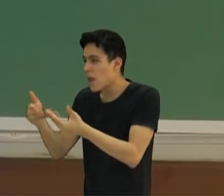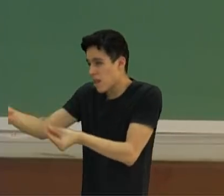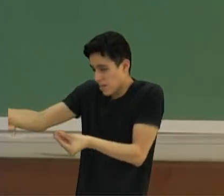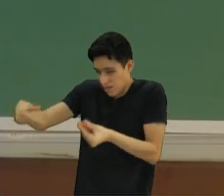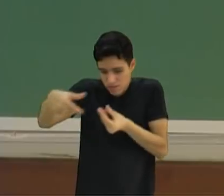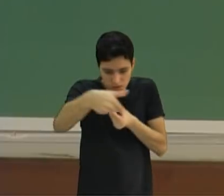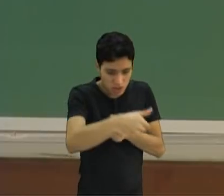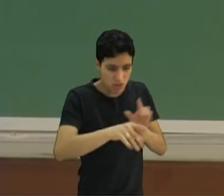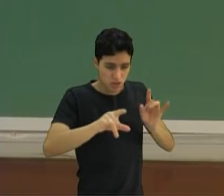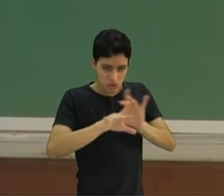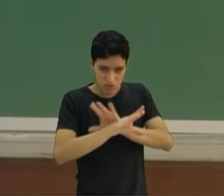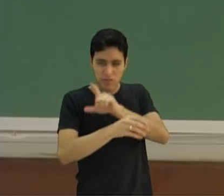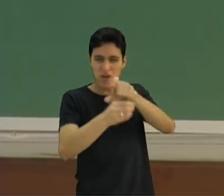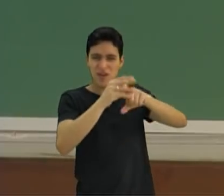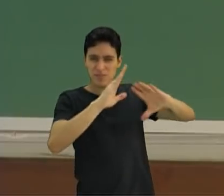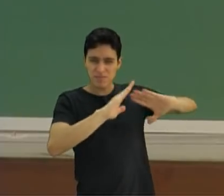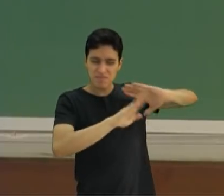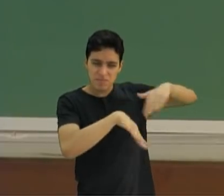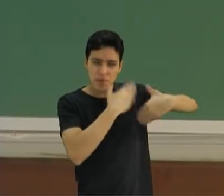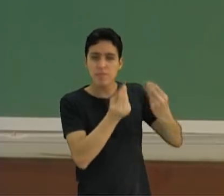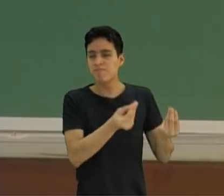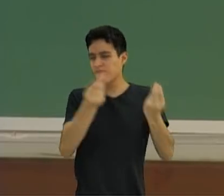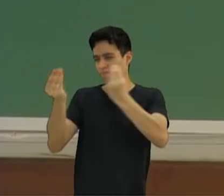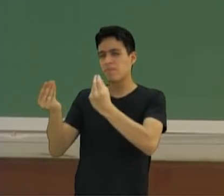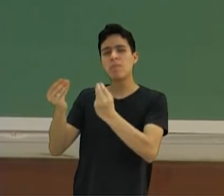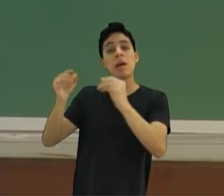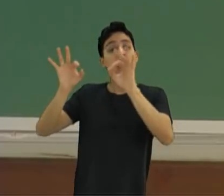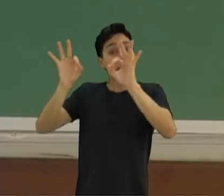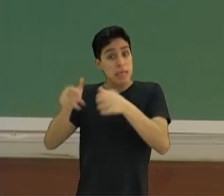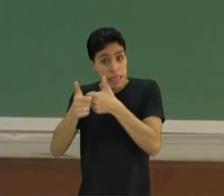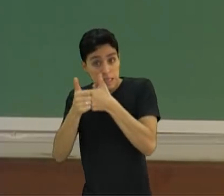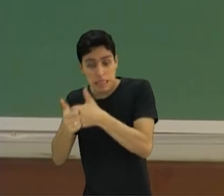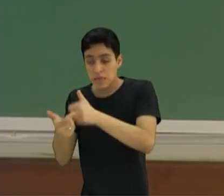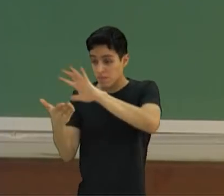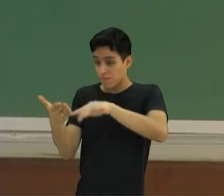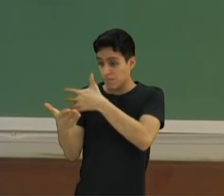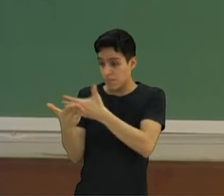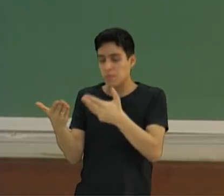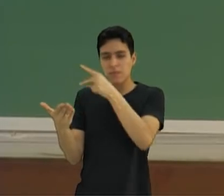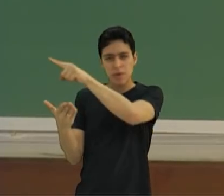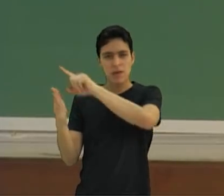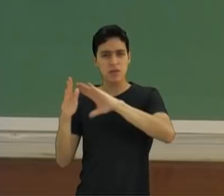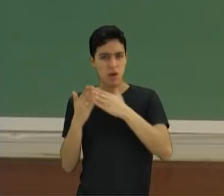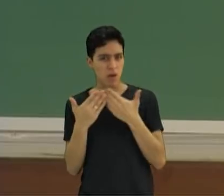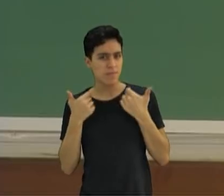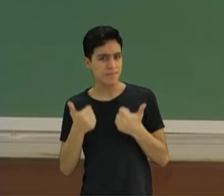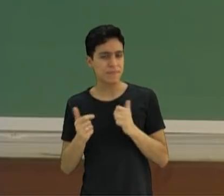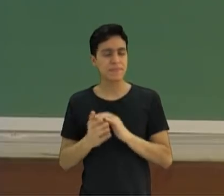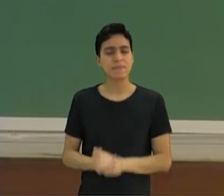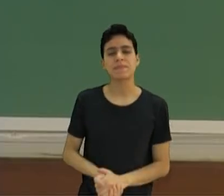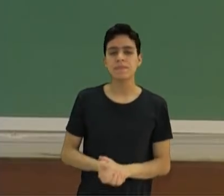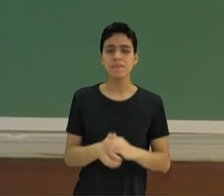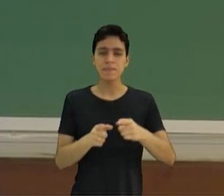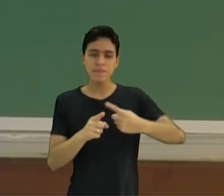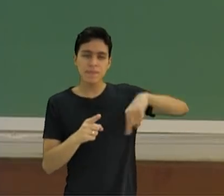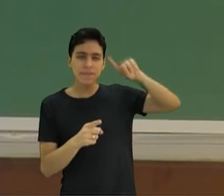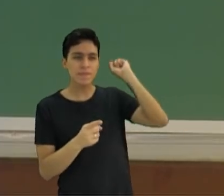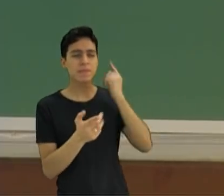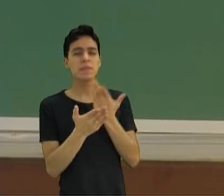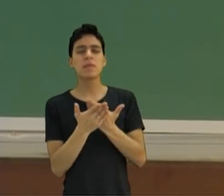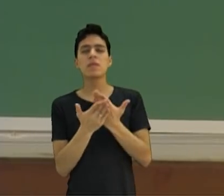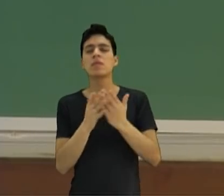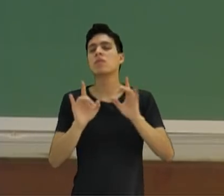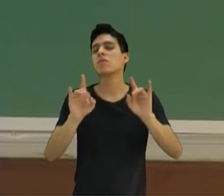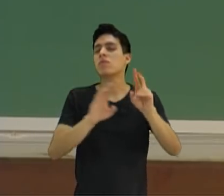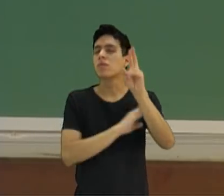com o cronograma de cada um, certo? Não pode esquecer. Na aula anterior, pessoal, relembrando, a gente